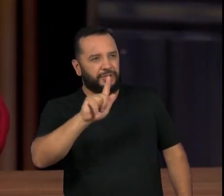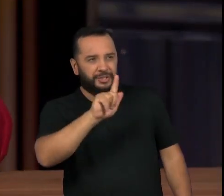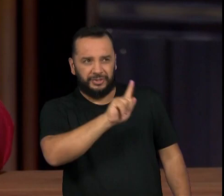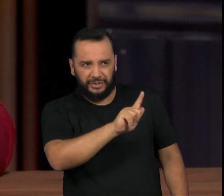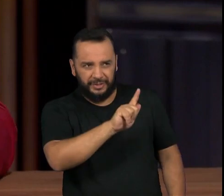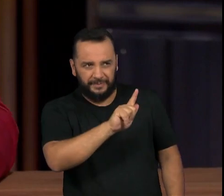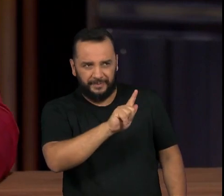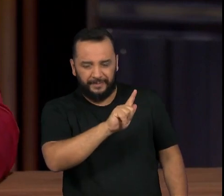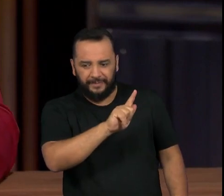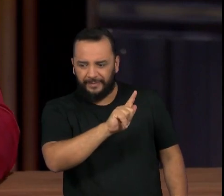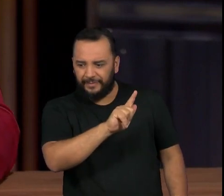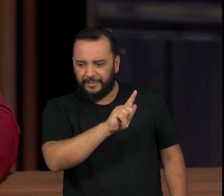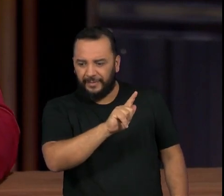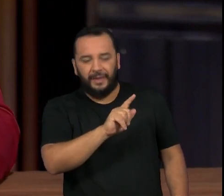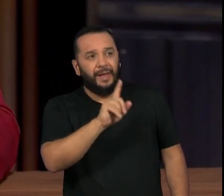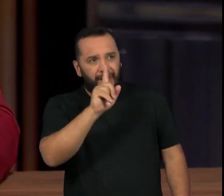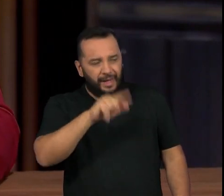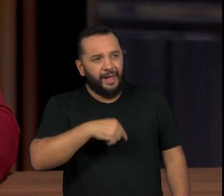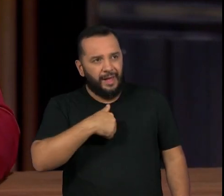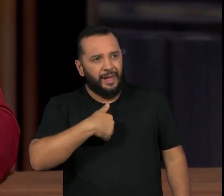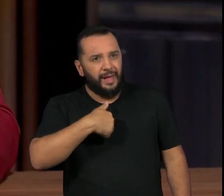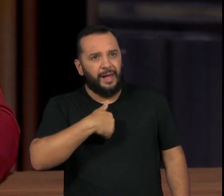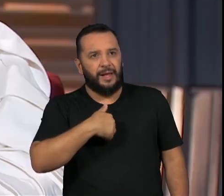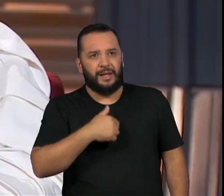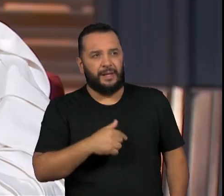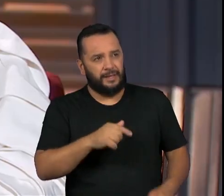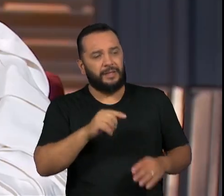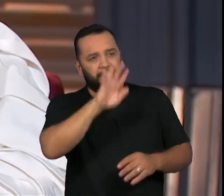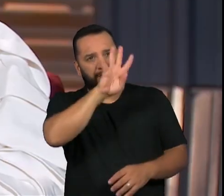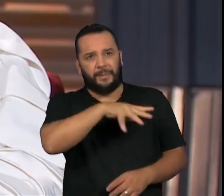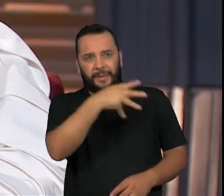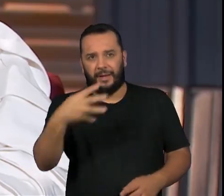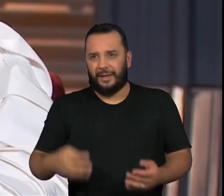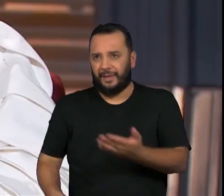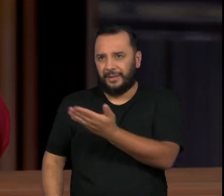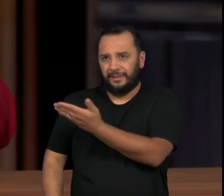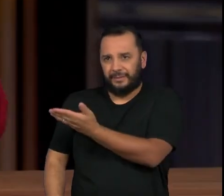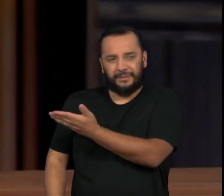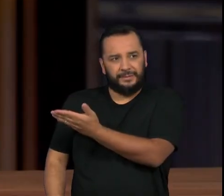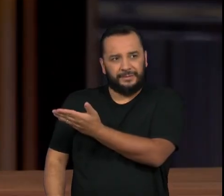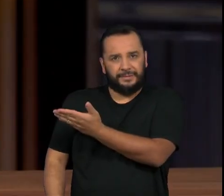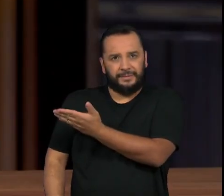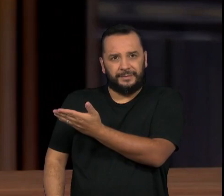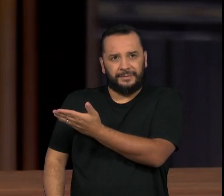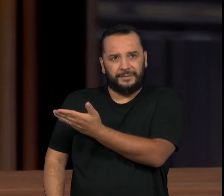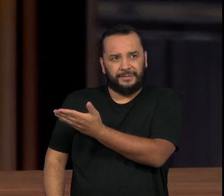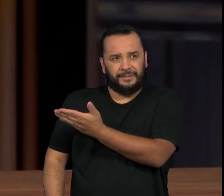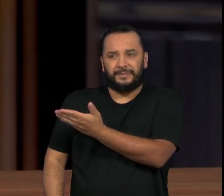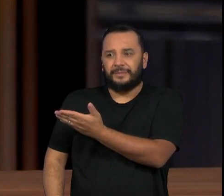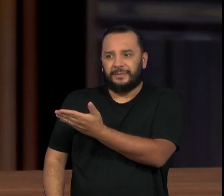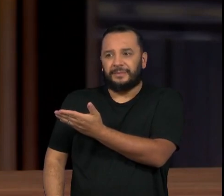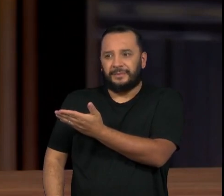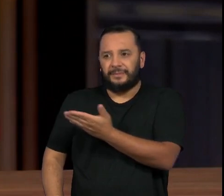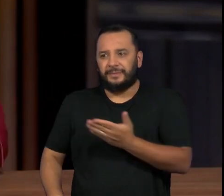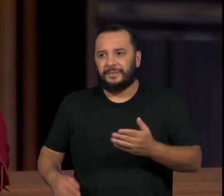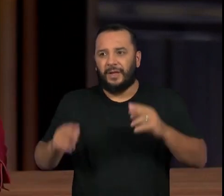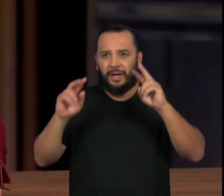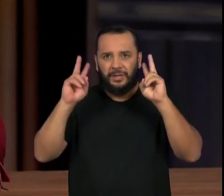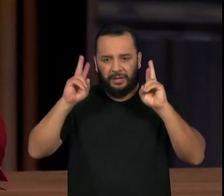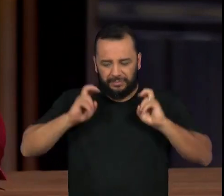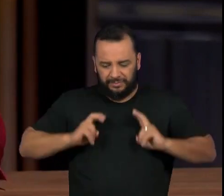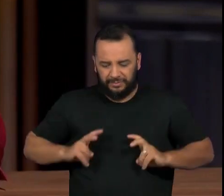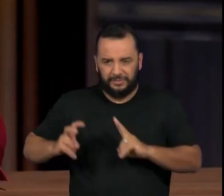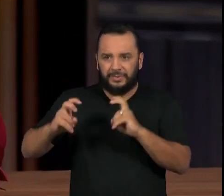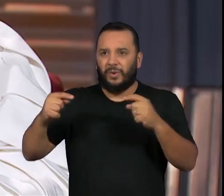uma tabela antropométrica. Que está no Inmetro. E por que você acha que não deveria